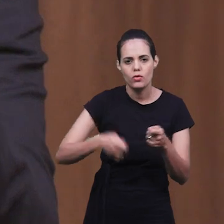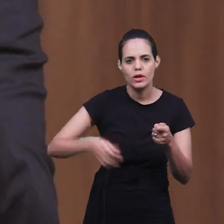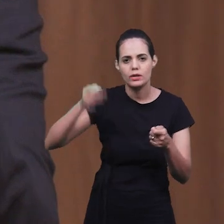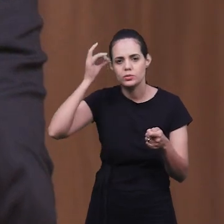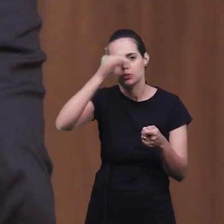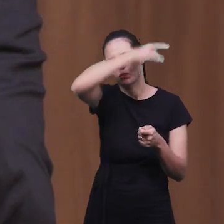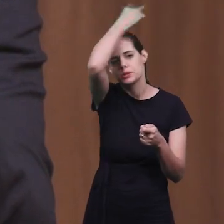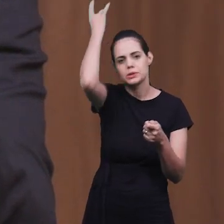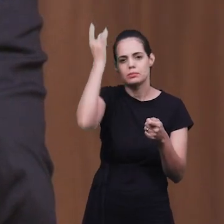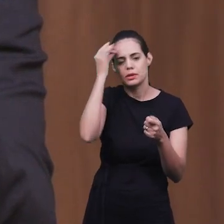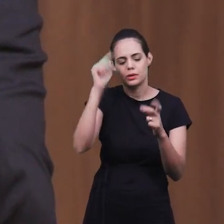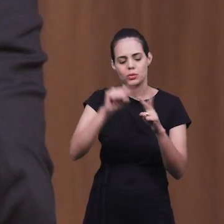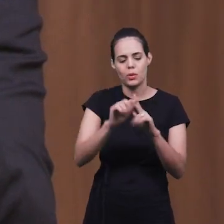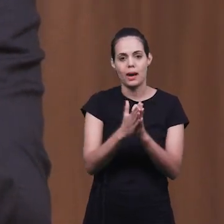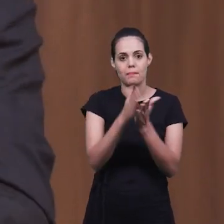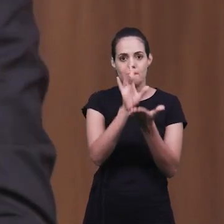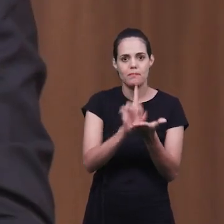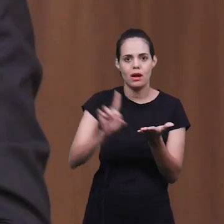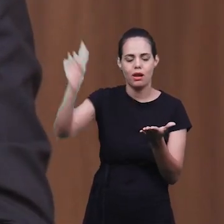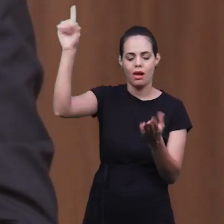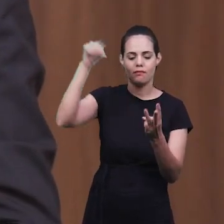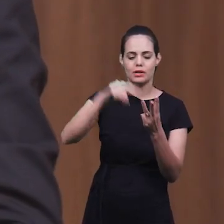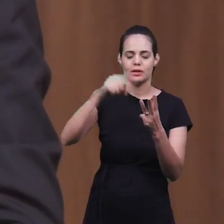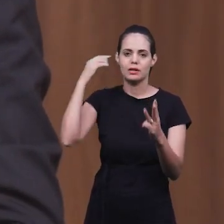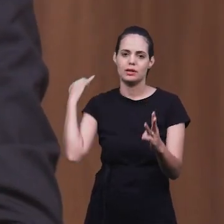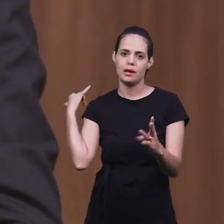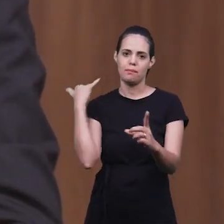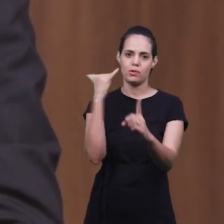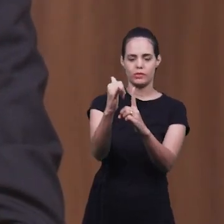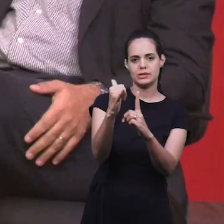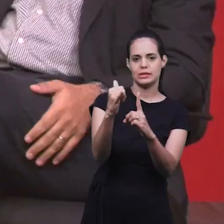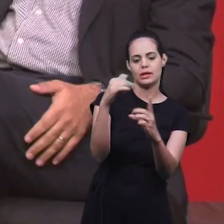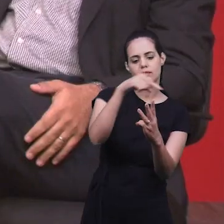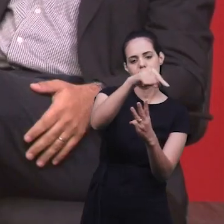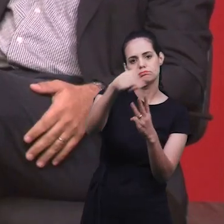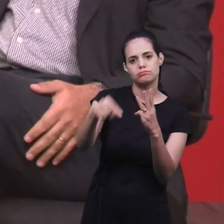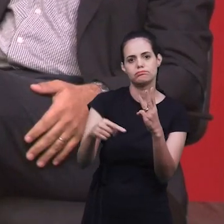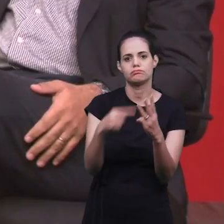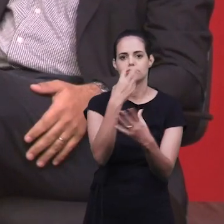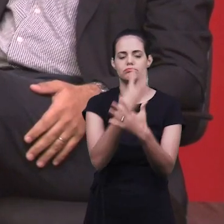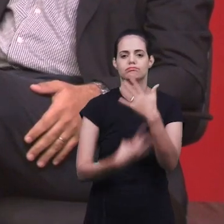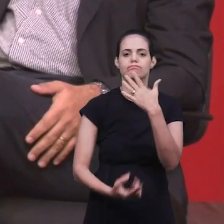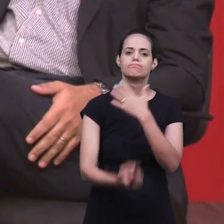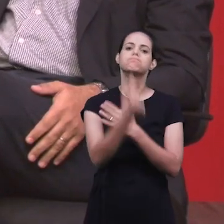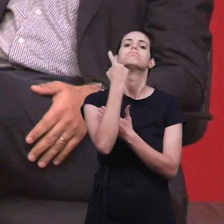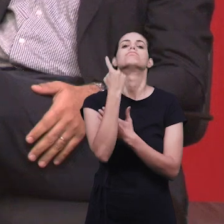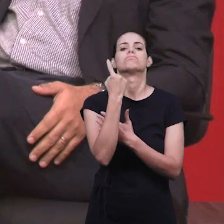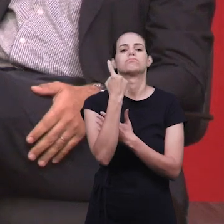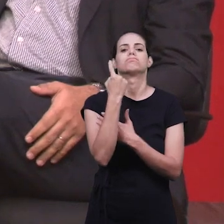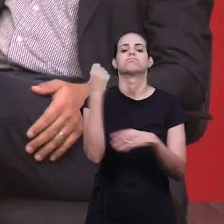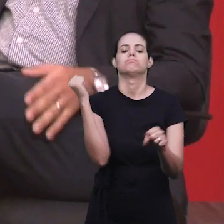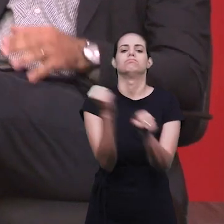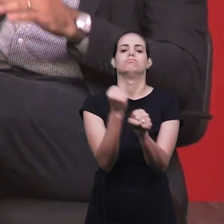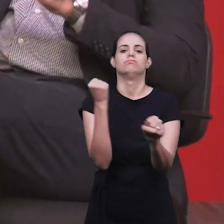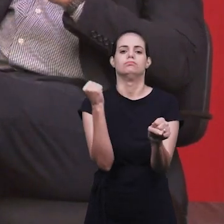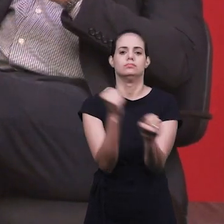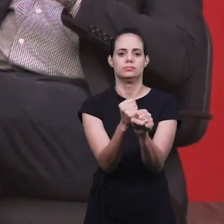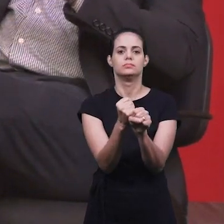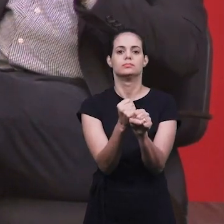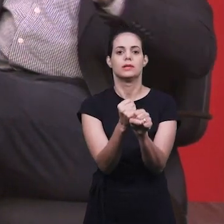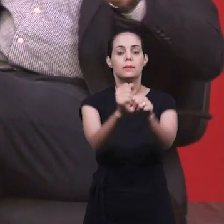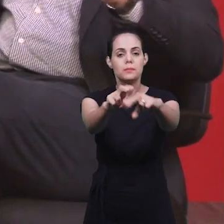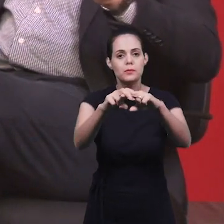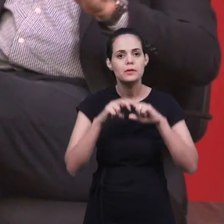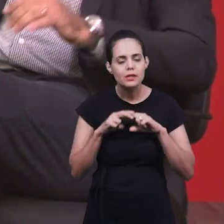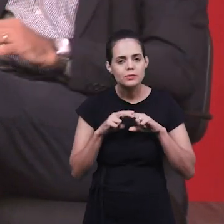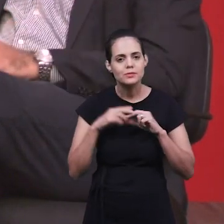a palavra e a profecia. Porque é o mesmo Espírito que efetua a obra. Então,